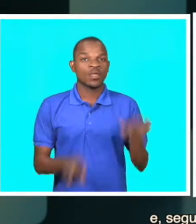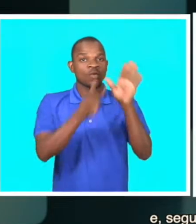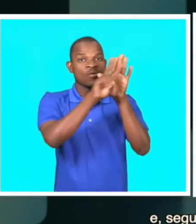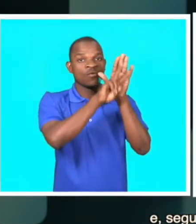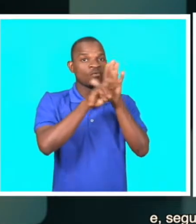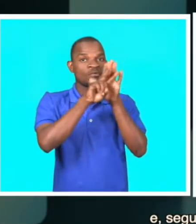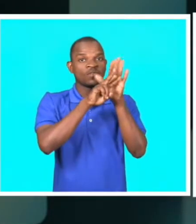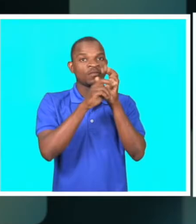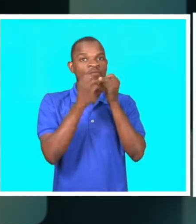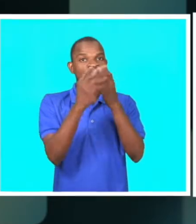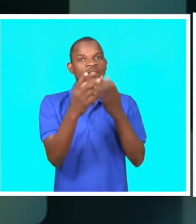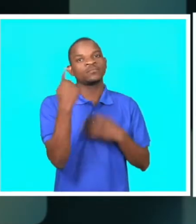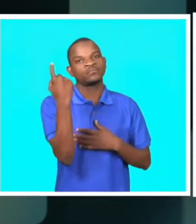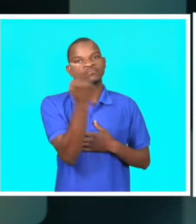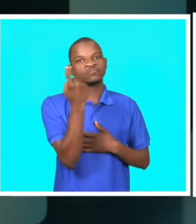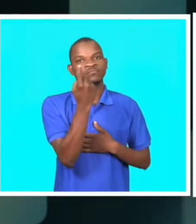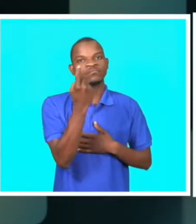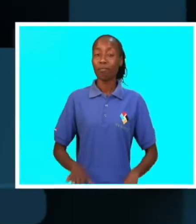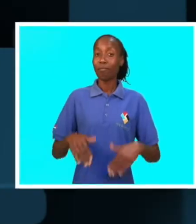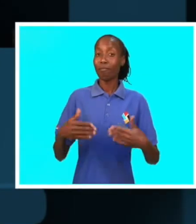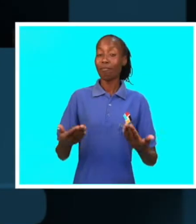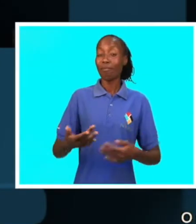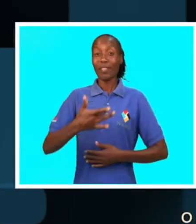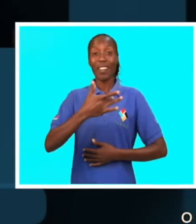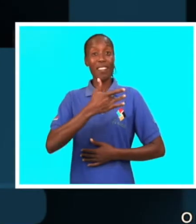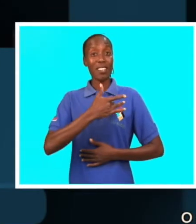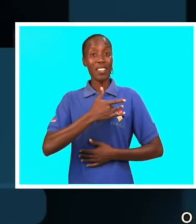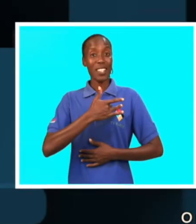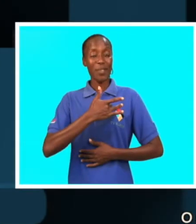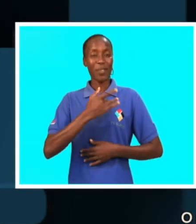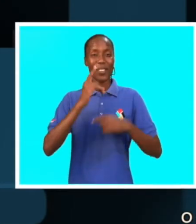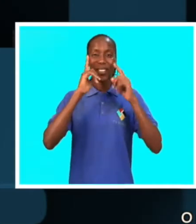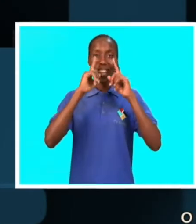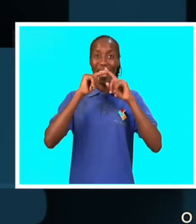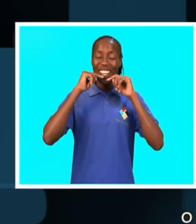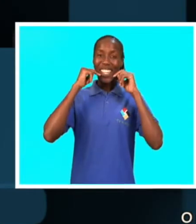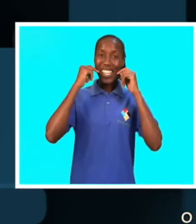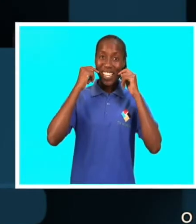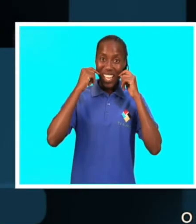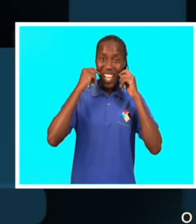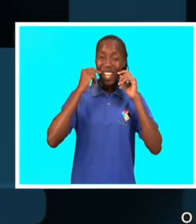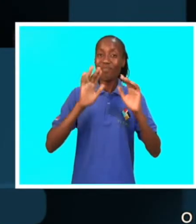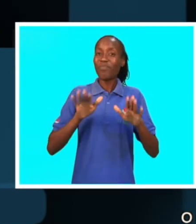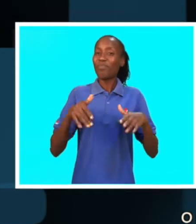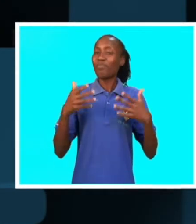pessoas com deficiência a ser reconhecida o sentimento é de alegria